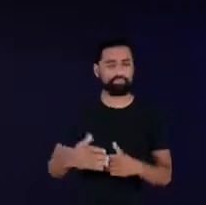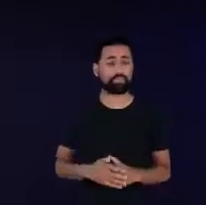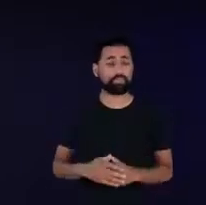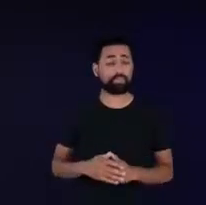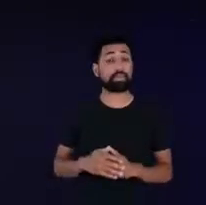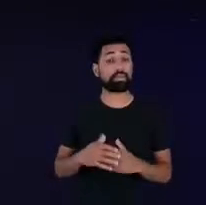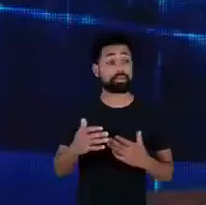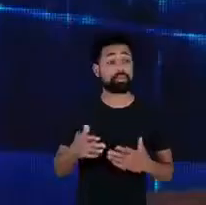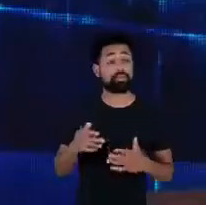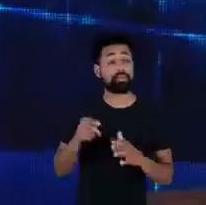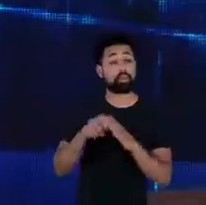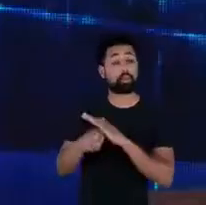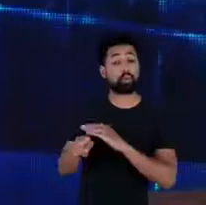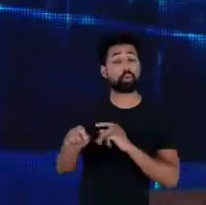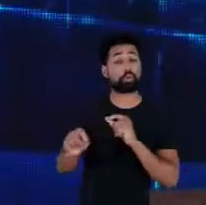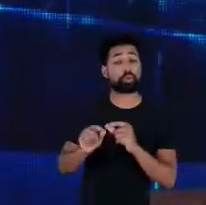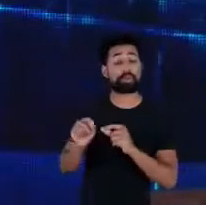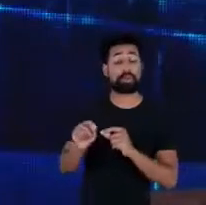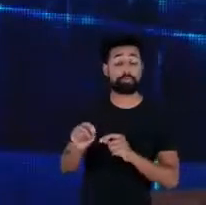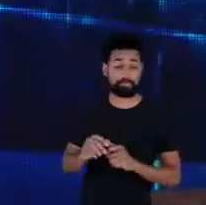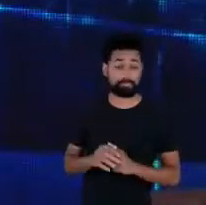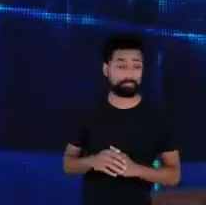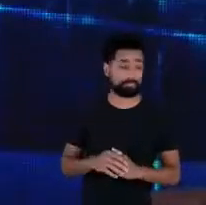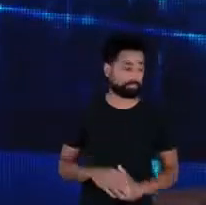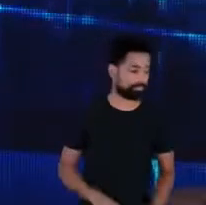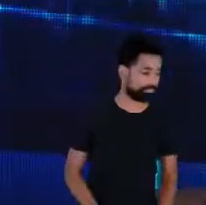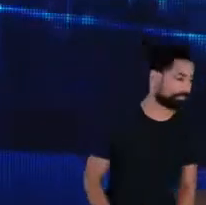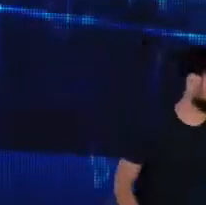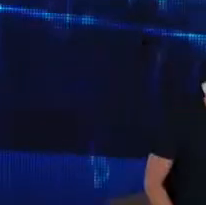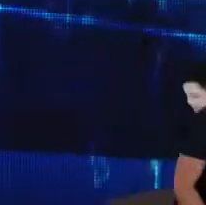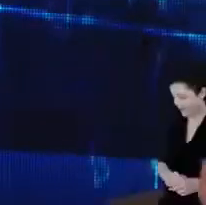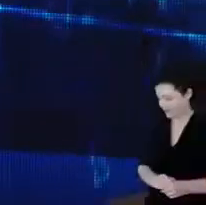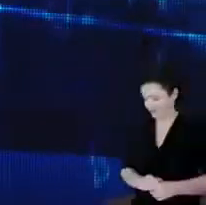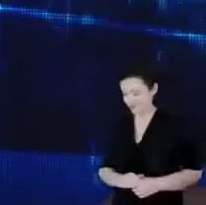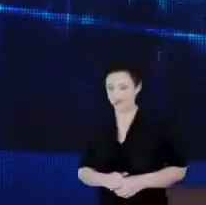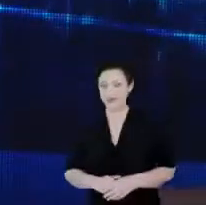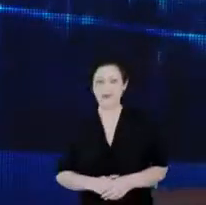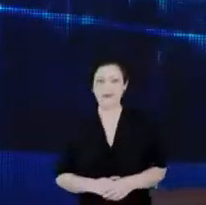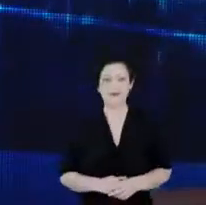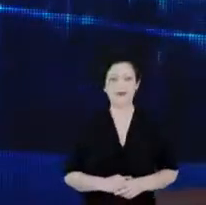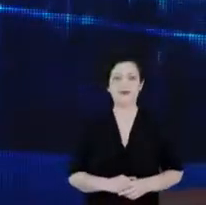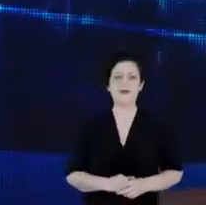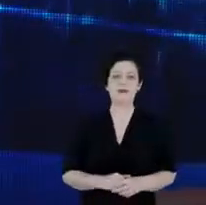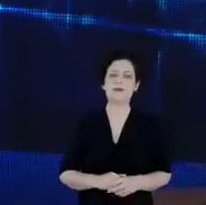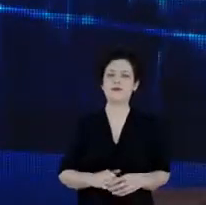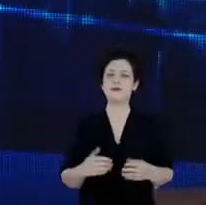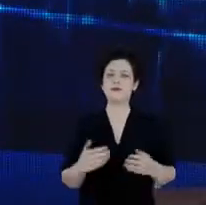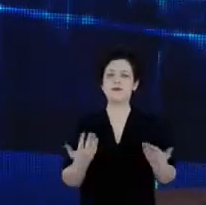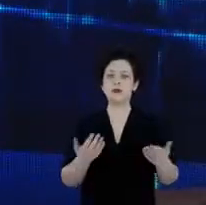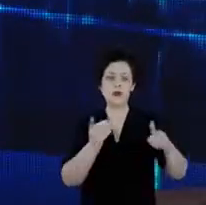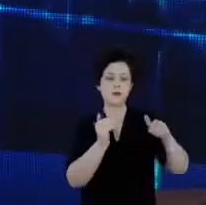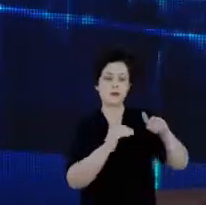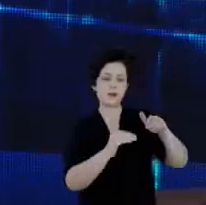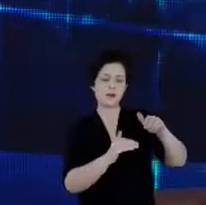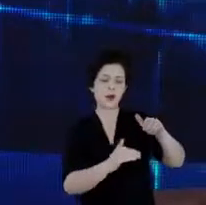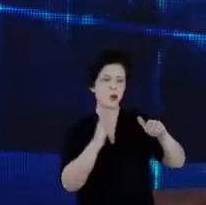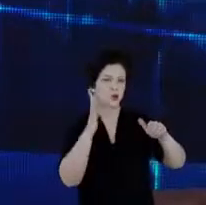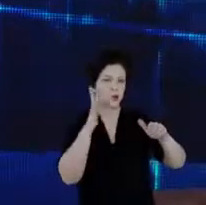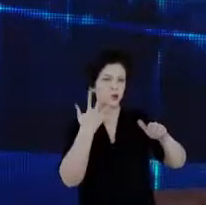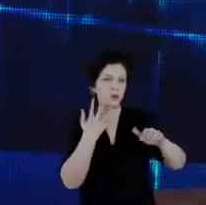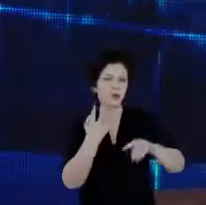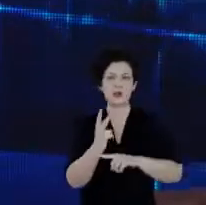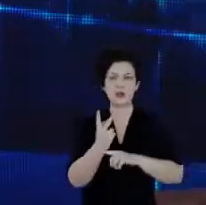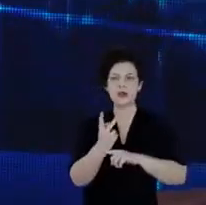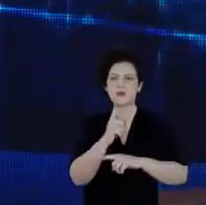A minha pergunta seria a seguinte, né? Qual a solução de armazenamento, pensando aqui em baterias, hidrogênio verde,